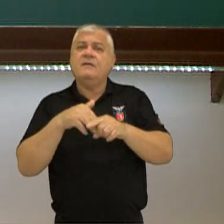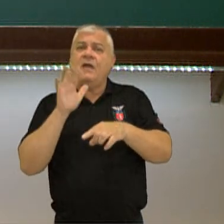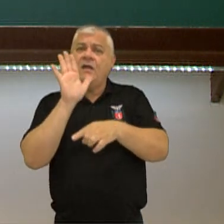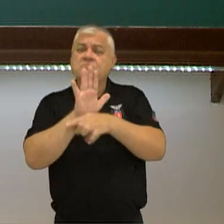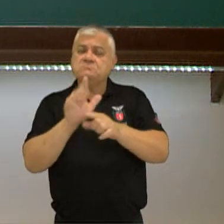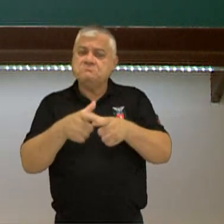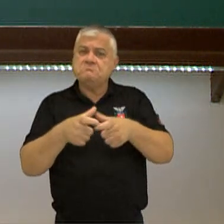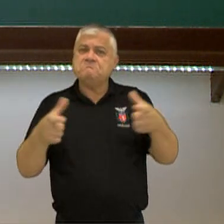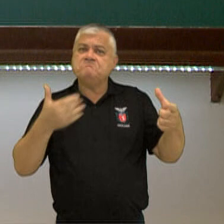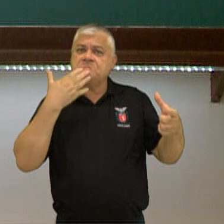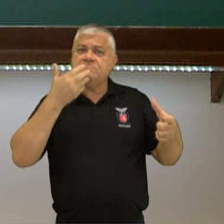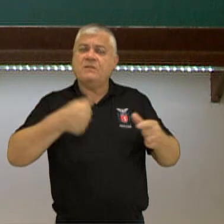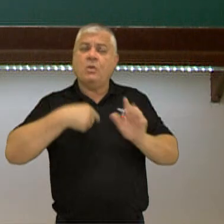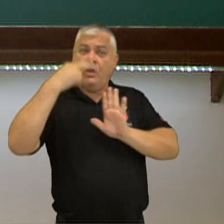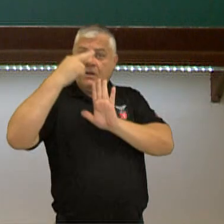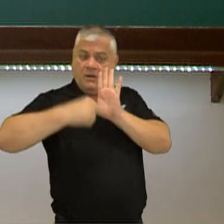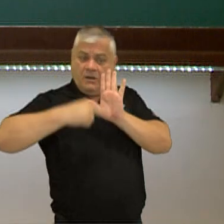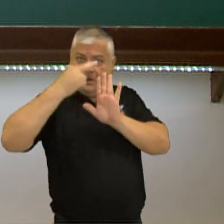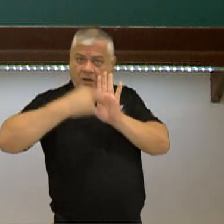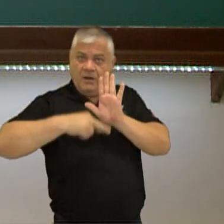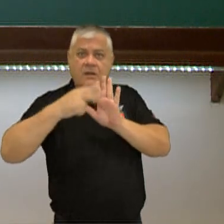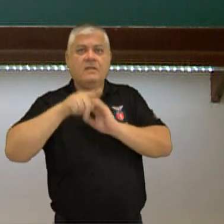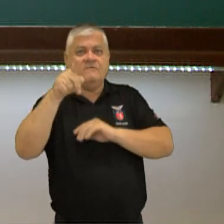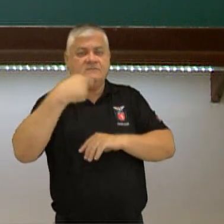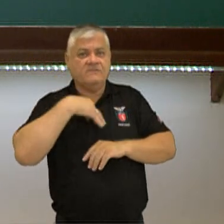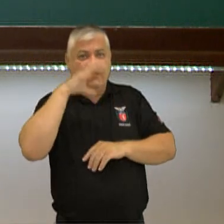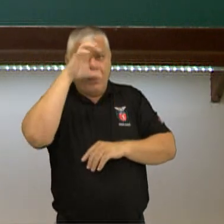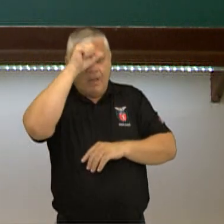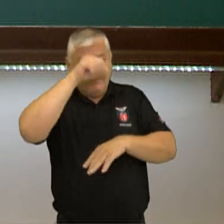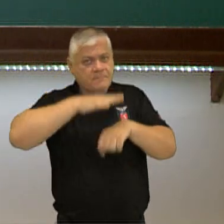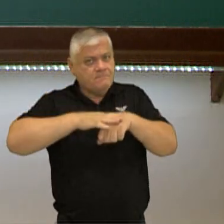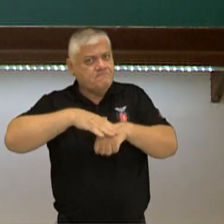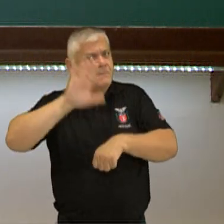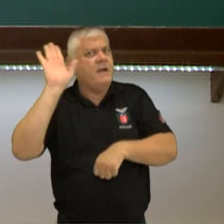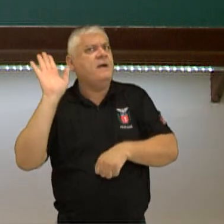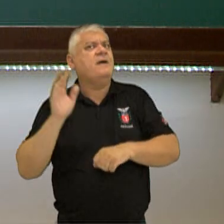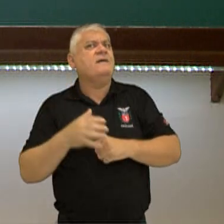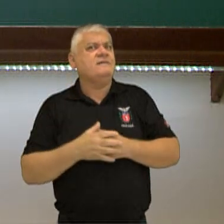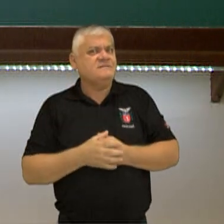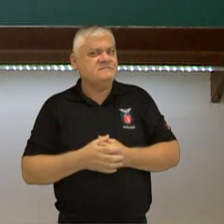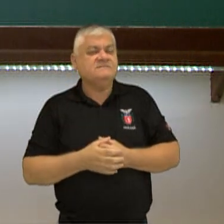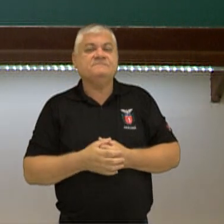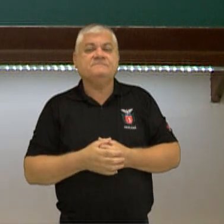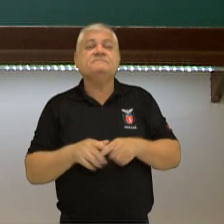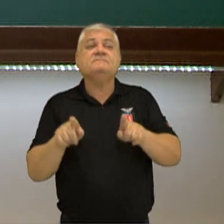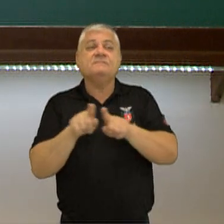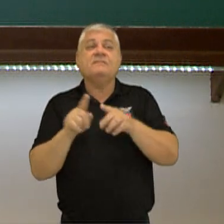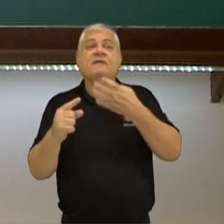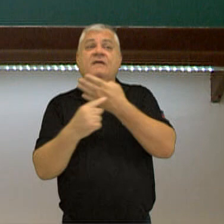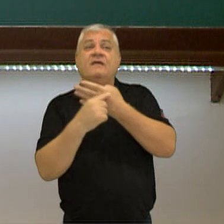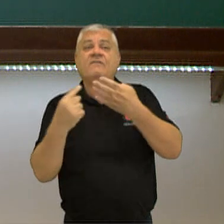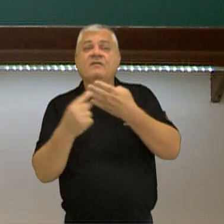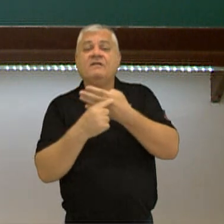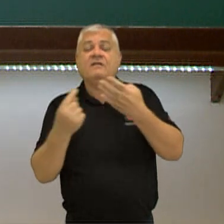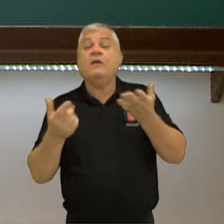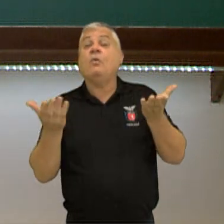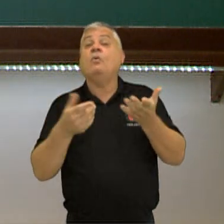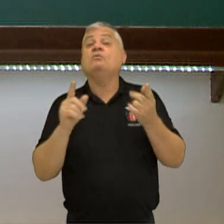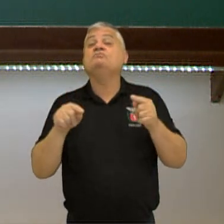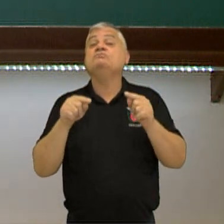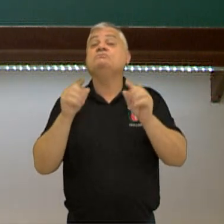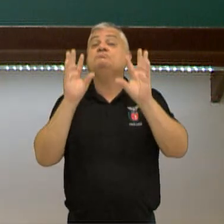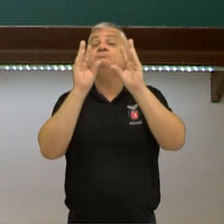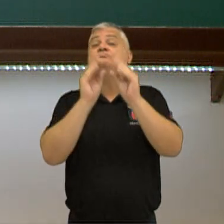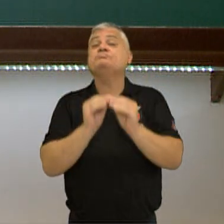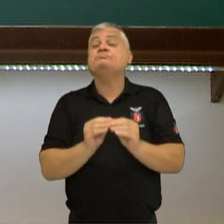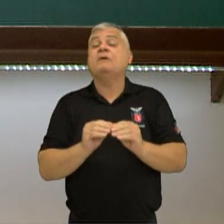eficiência. Leiam essa reportagem que vocês vão aprender um pouquinho mais. A referência está aqui e vimos o quê?